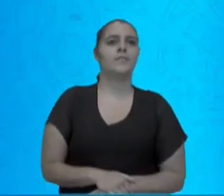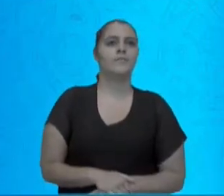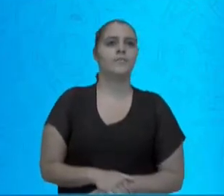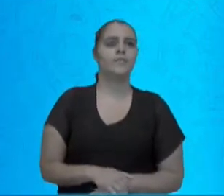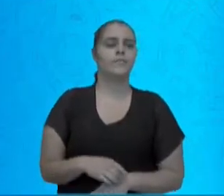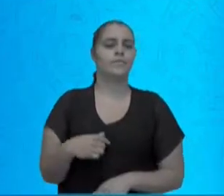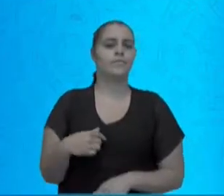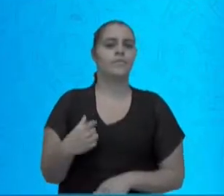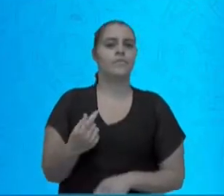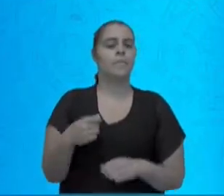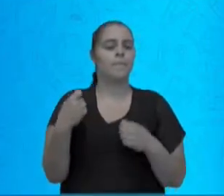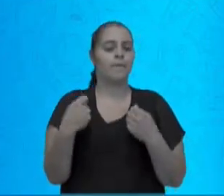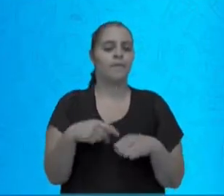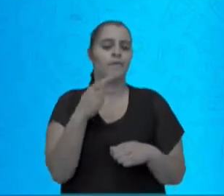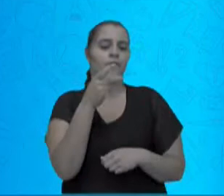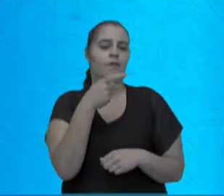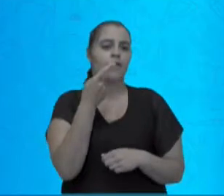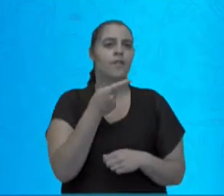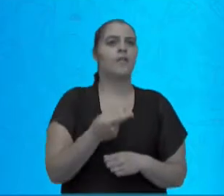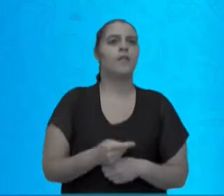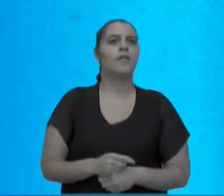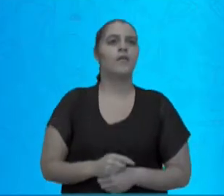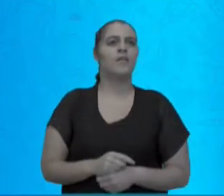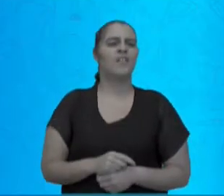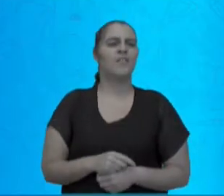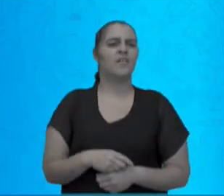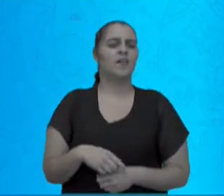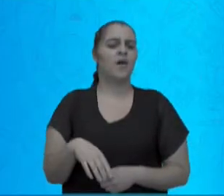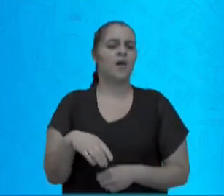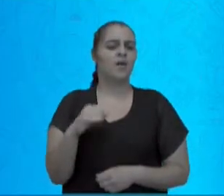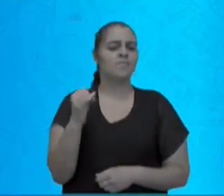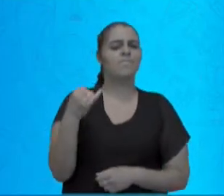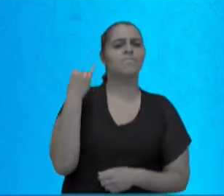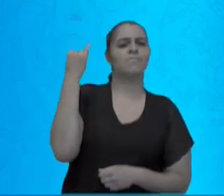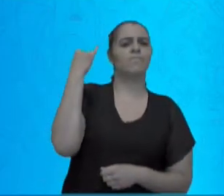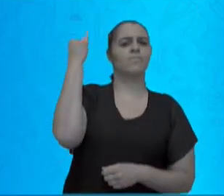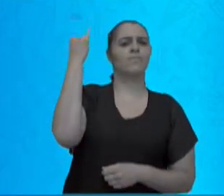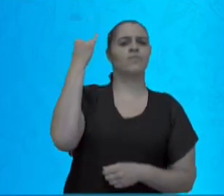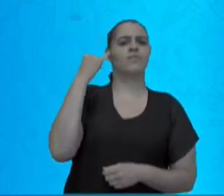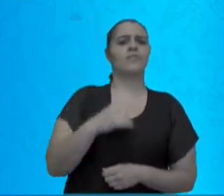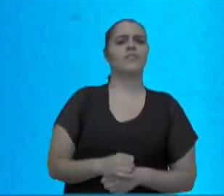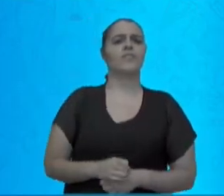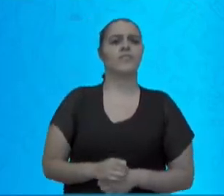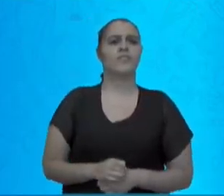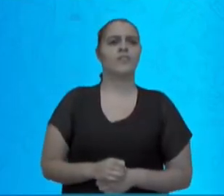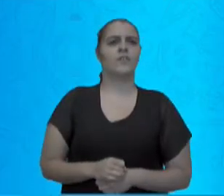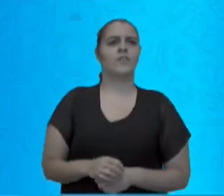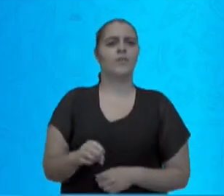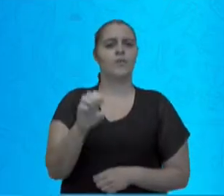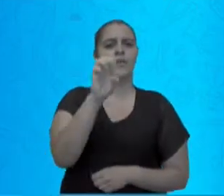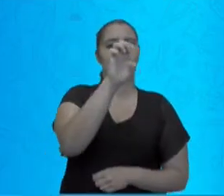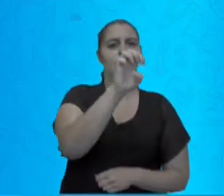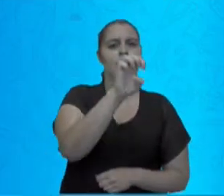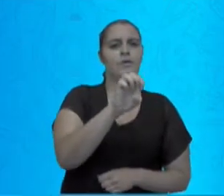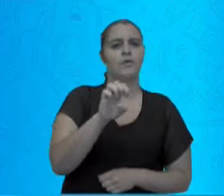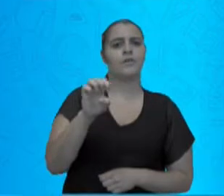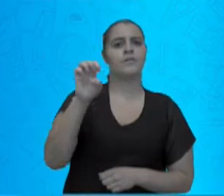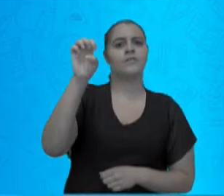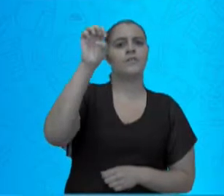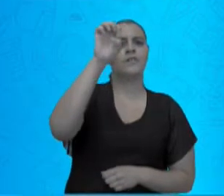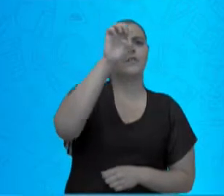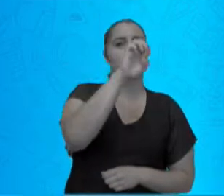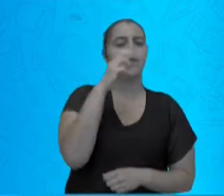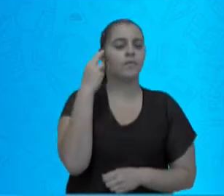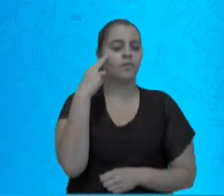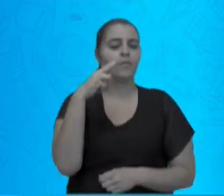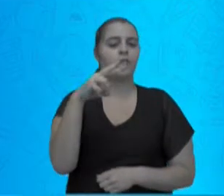Então, nós podemos falar agora sobre algo muito importante, que é o Estado. Vamos